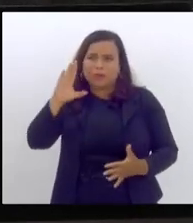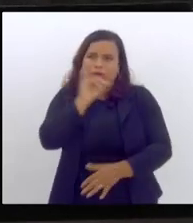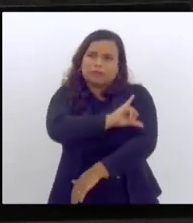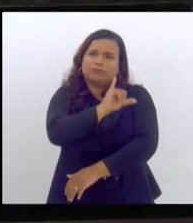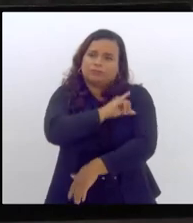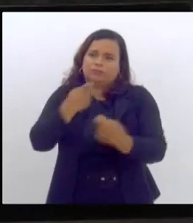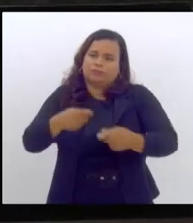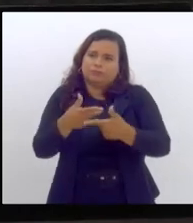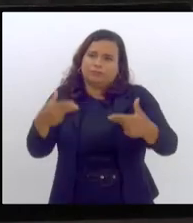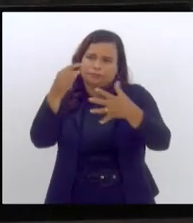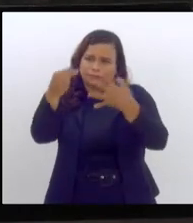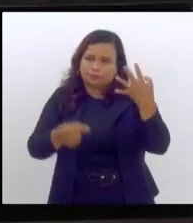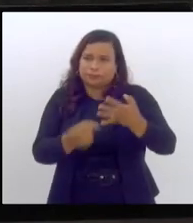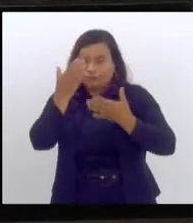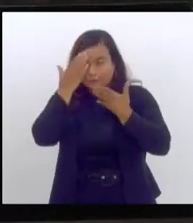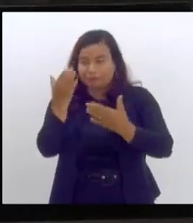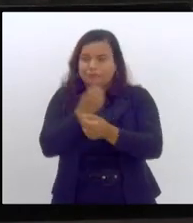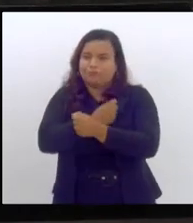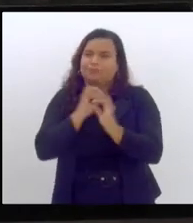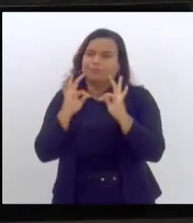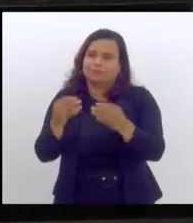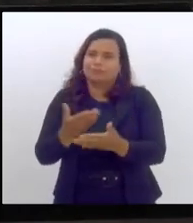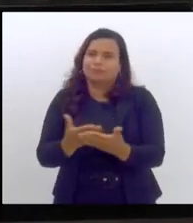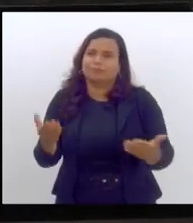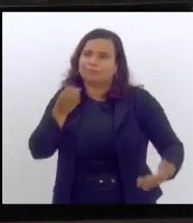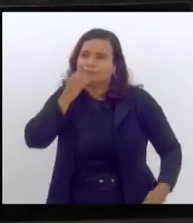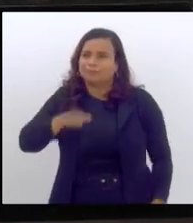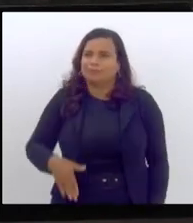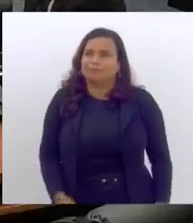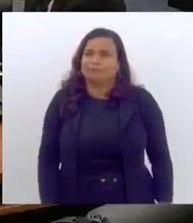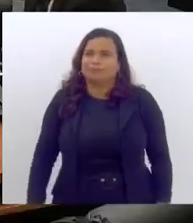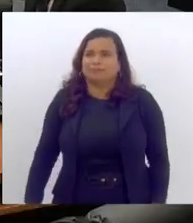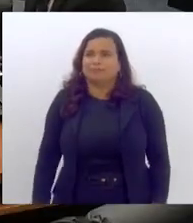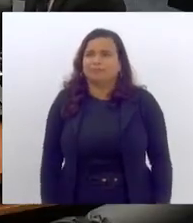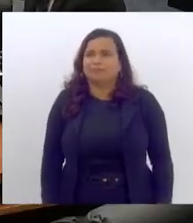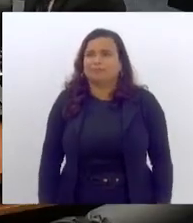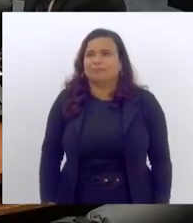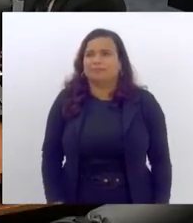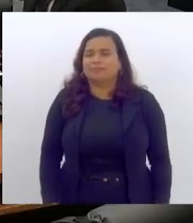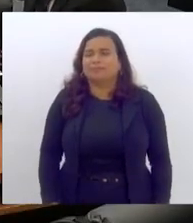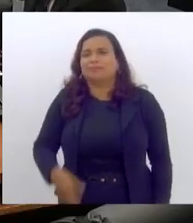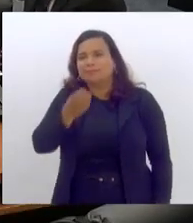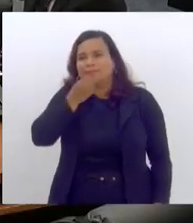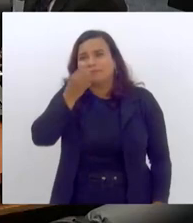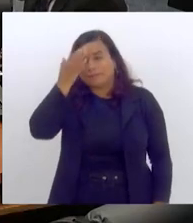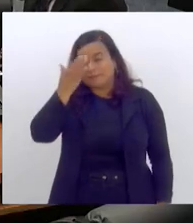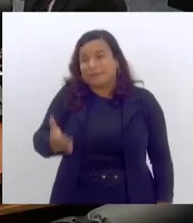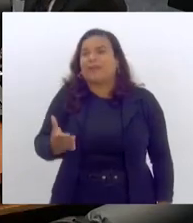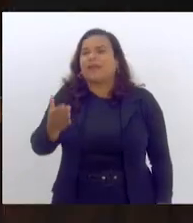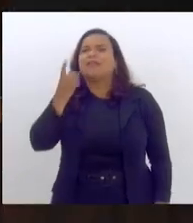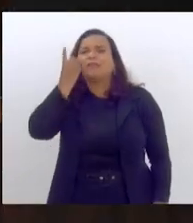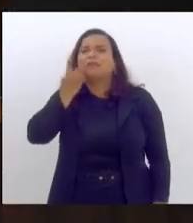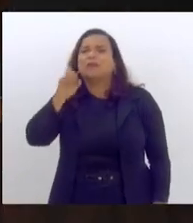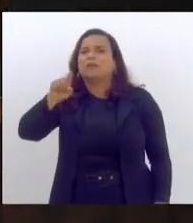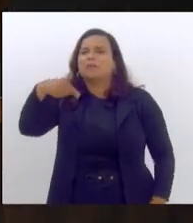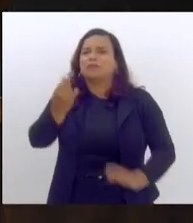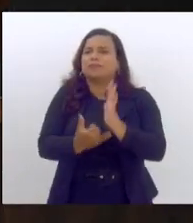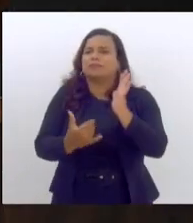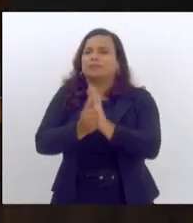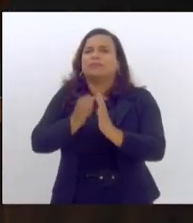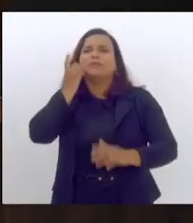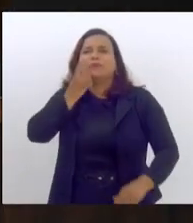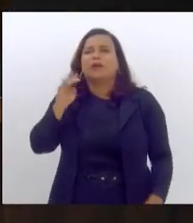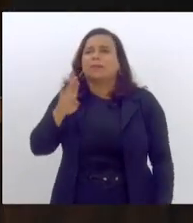deputado, obrigado. Um abraço, boa tarde a todos. Só isso, deputado. Obrigada, deputado. Próximo orador inscrito, nobre